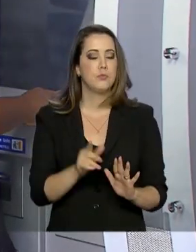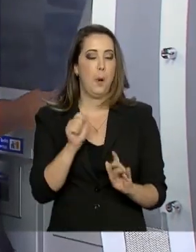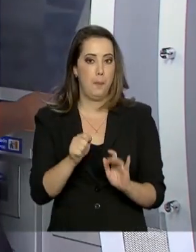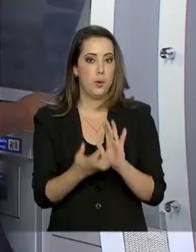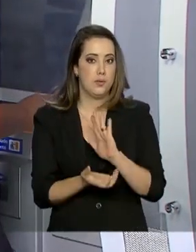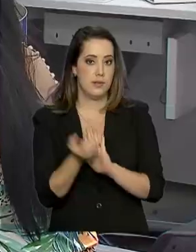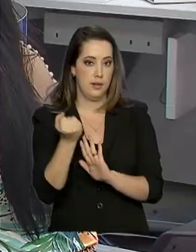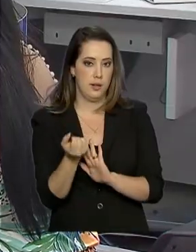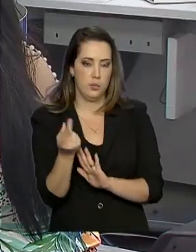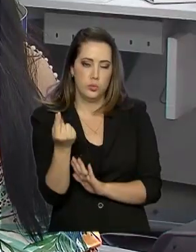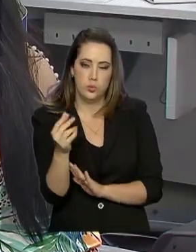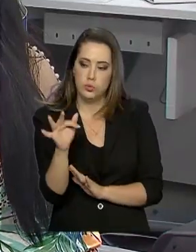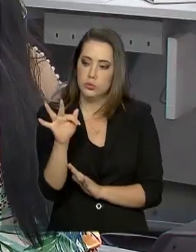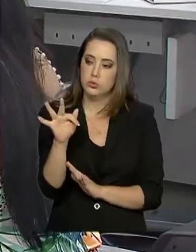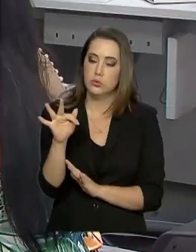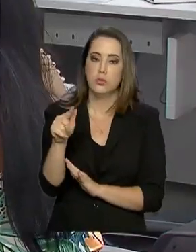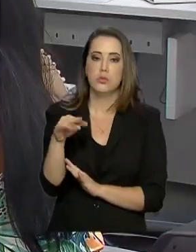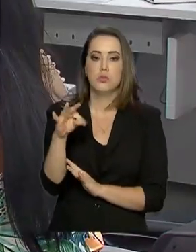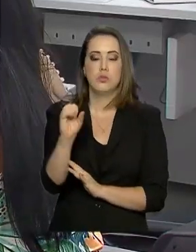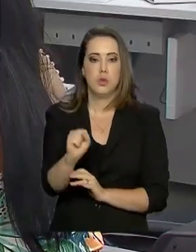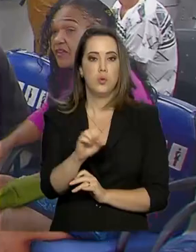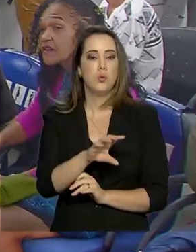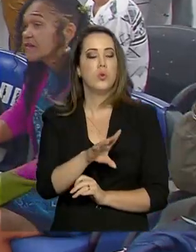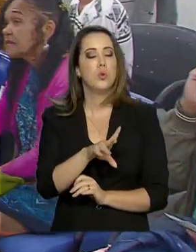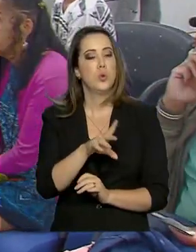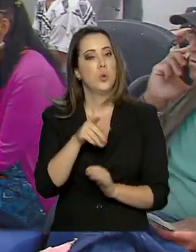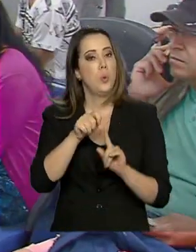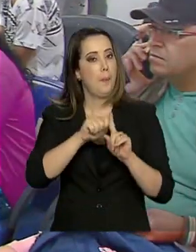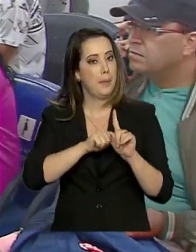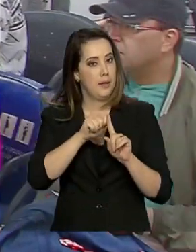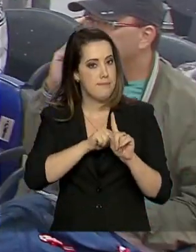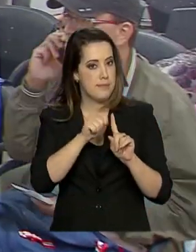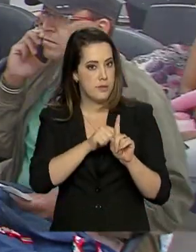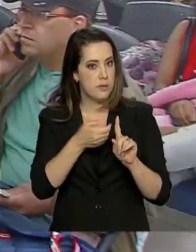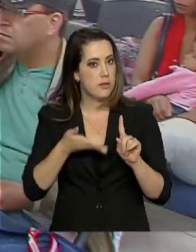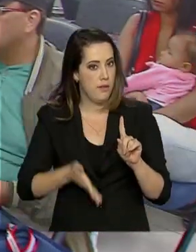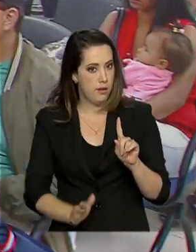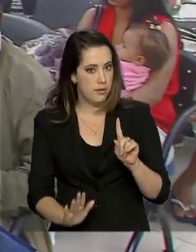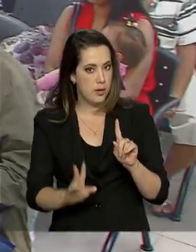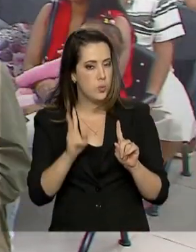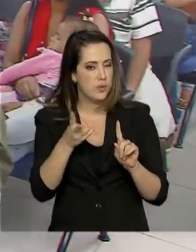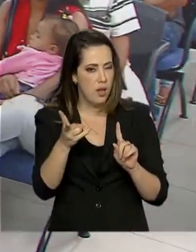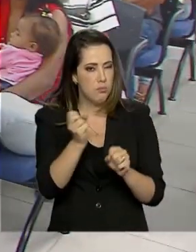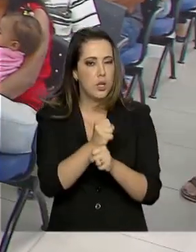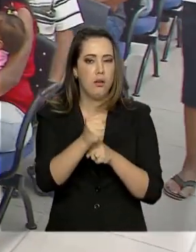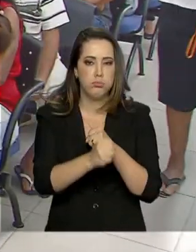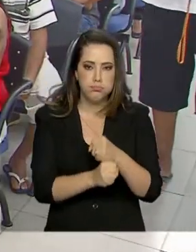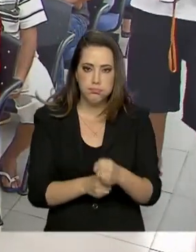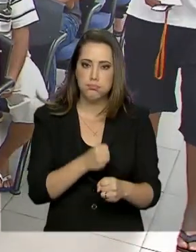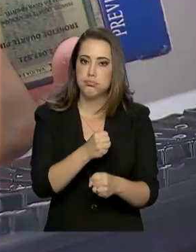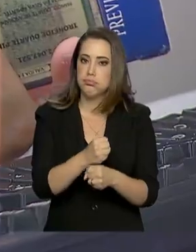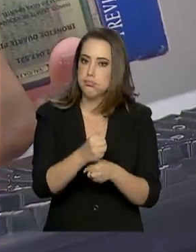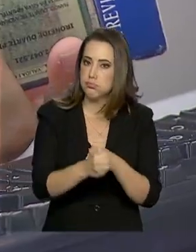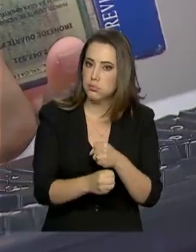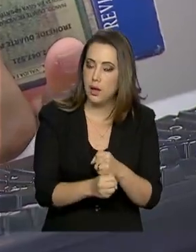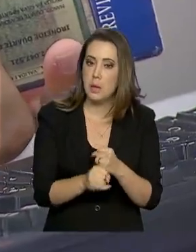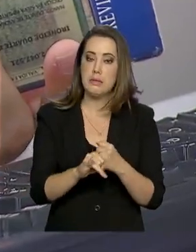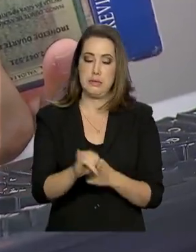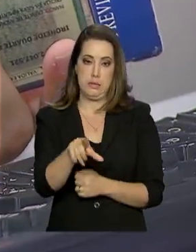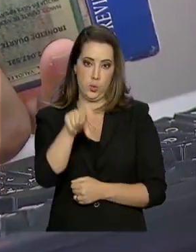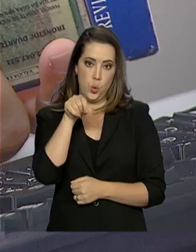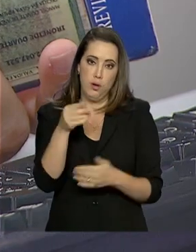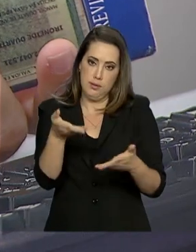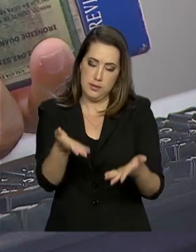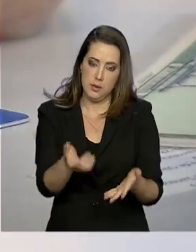saldo do FGTS no mês do seu aniversário, anualmente. Quem fizer esta opção vai poder sacar